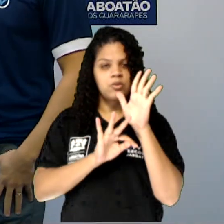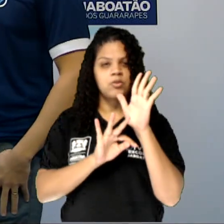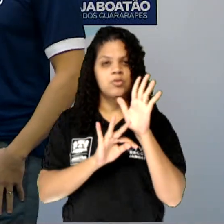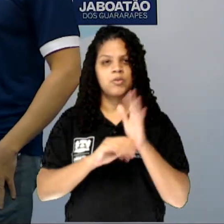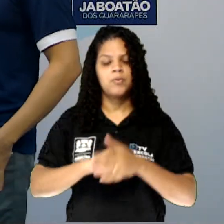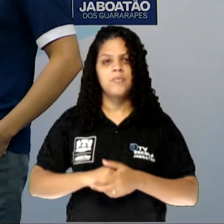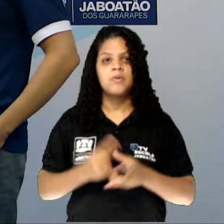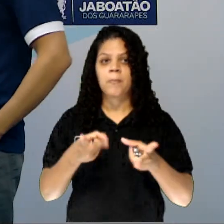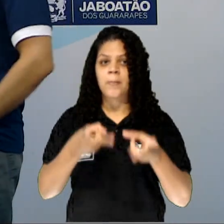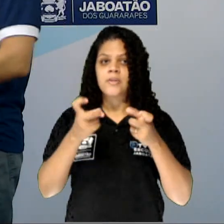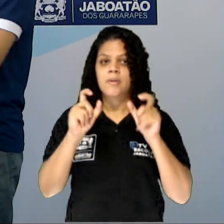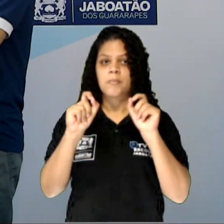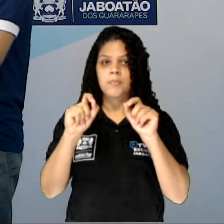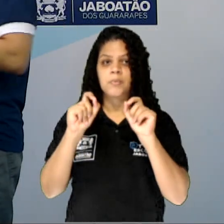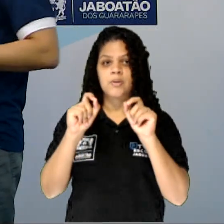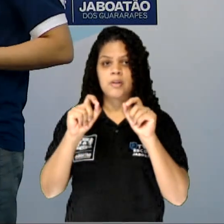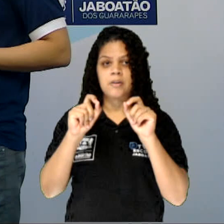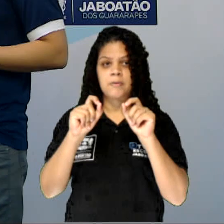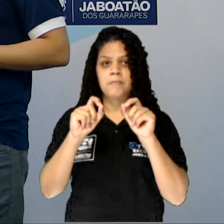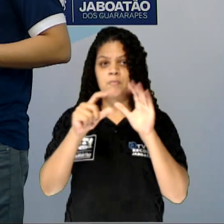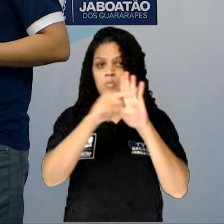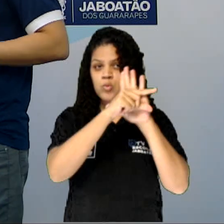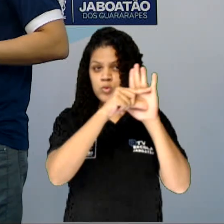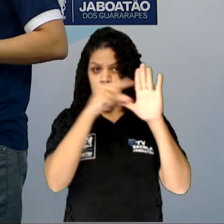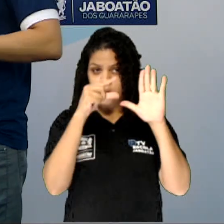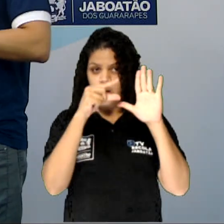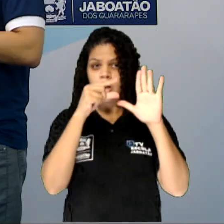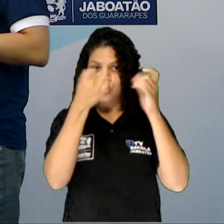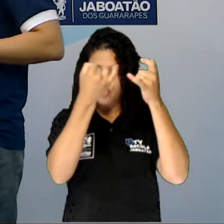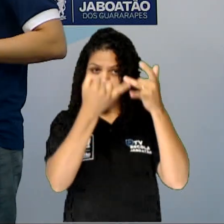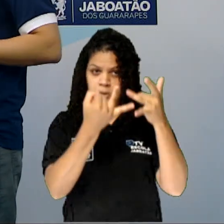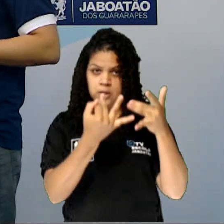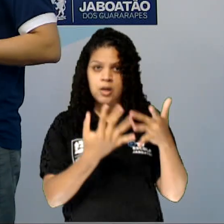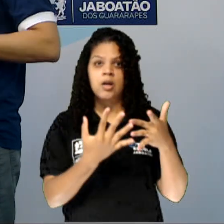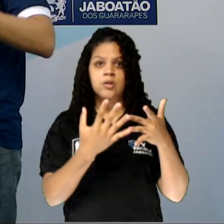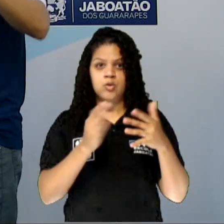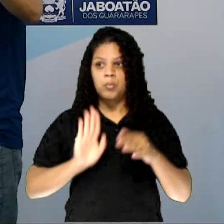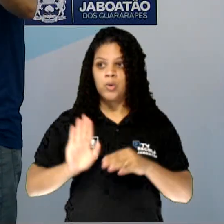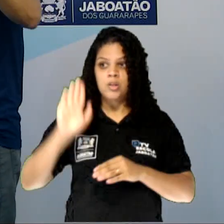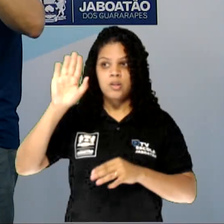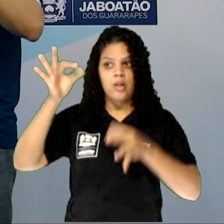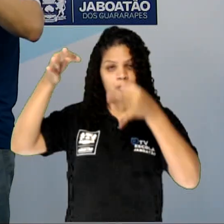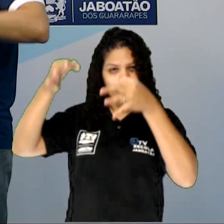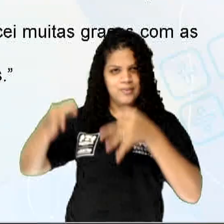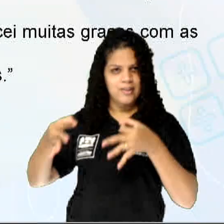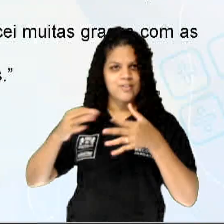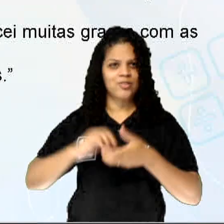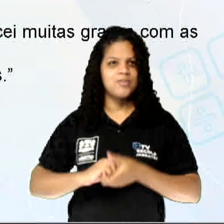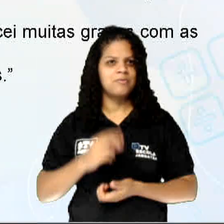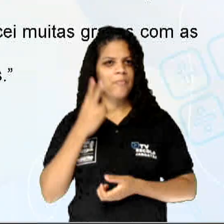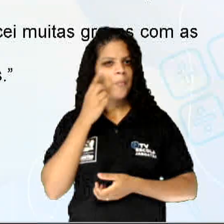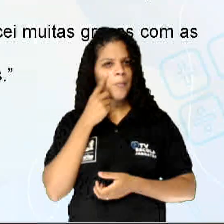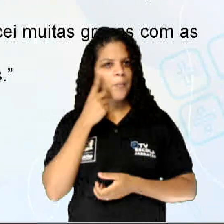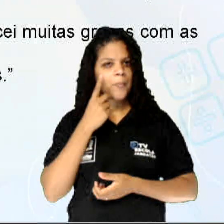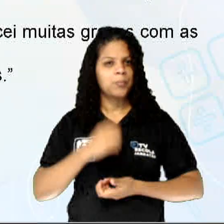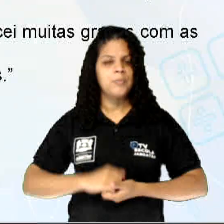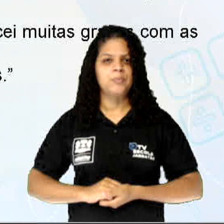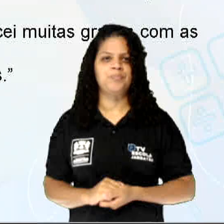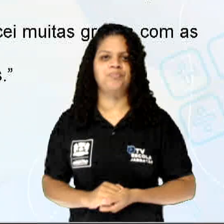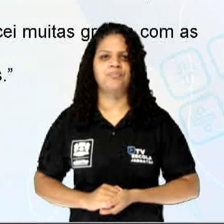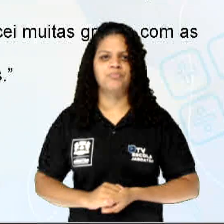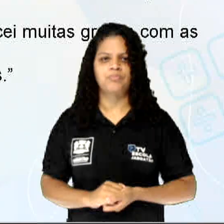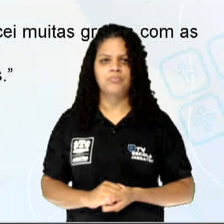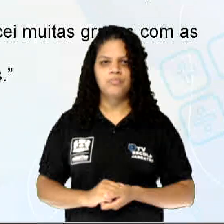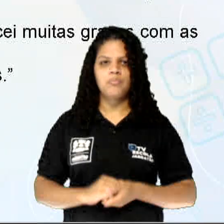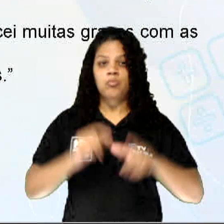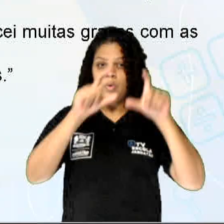poder ver aqui o enunciado referindo-se ao candidato honesto. Acompanhe comigo a leitura na tela. No primeiro